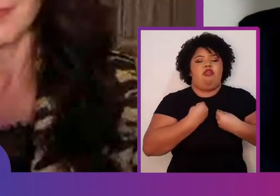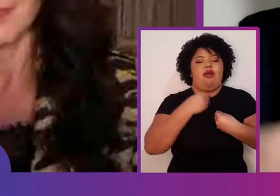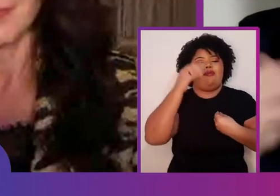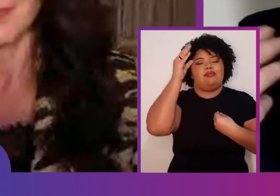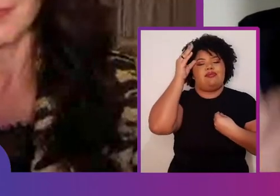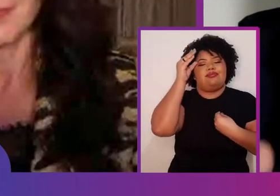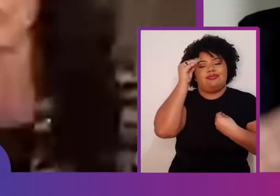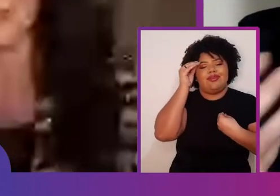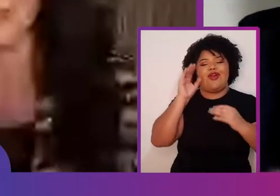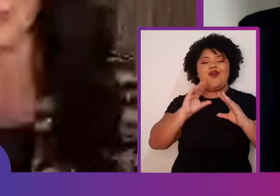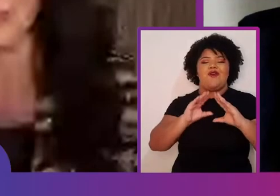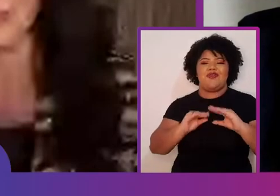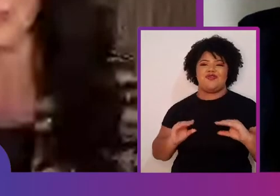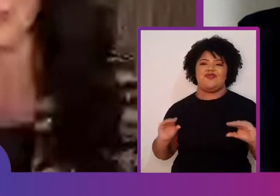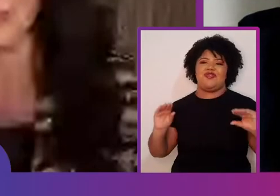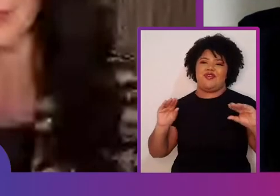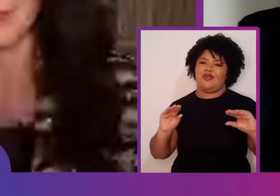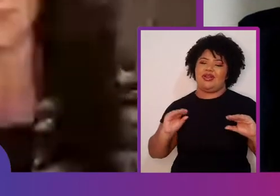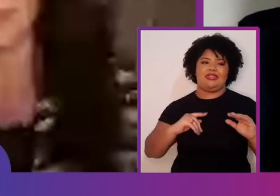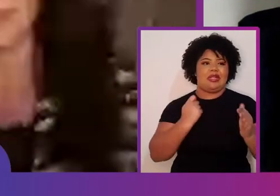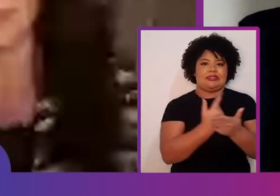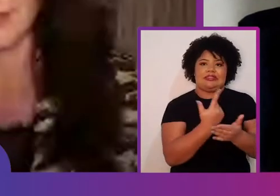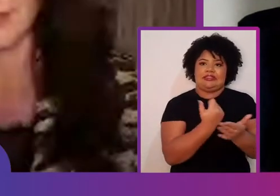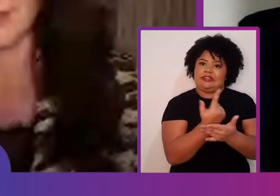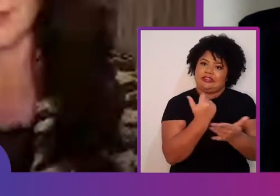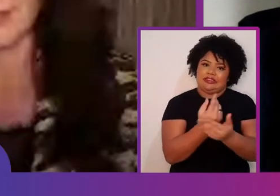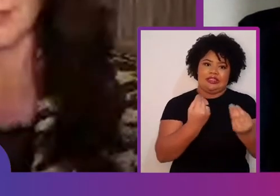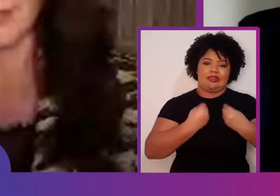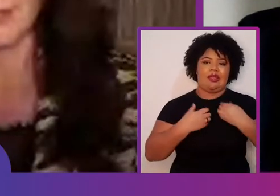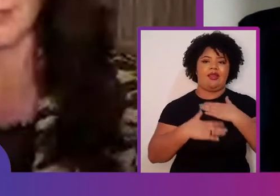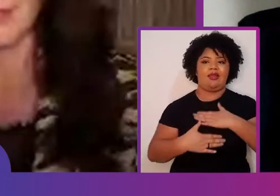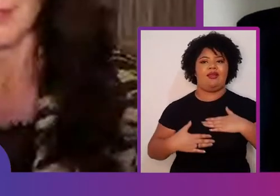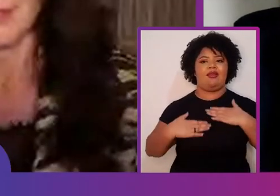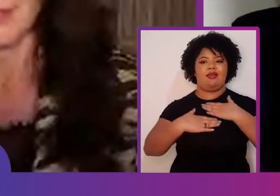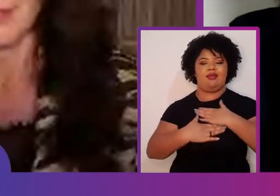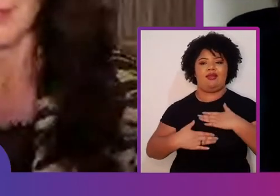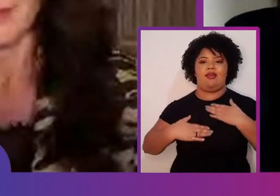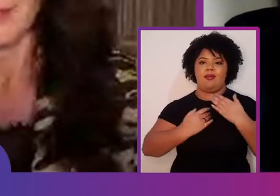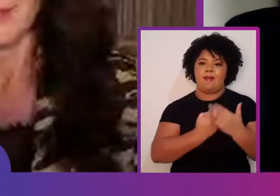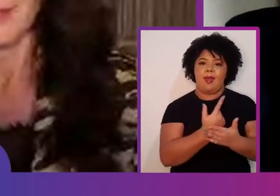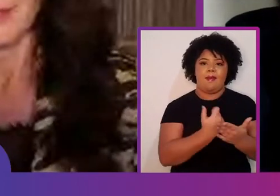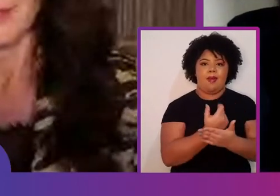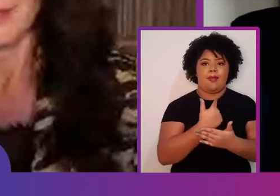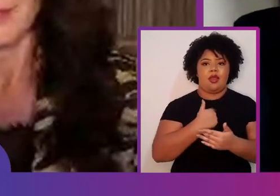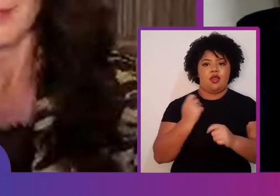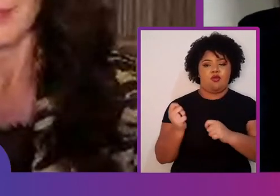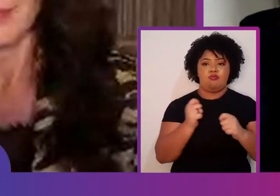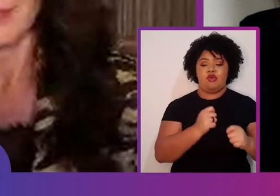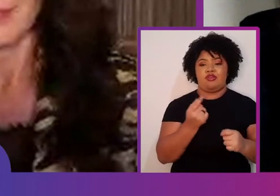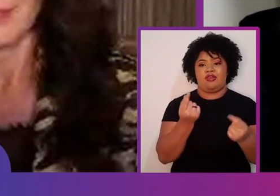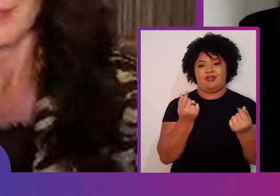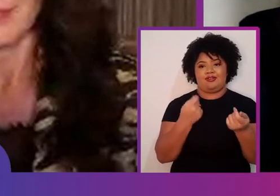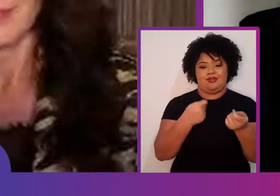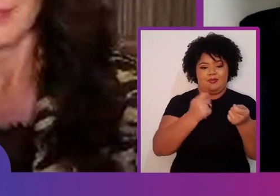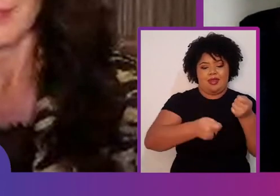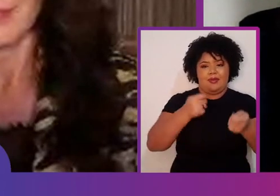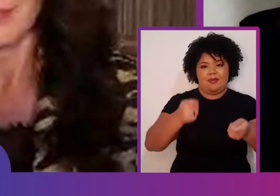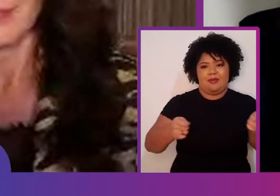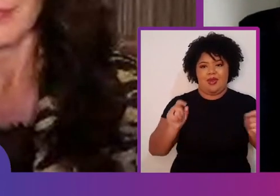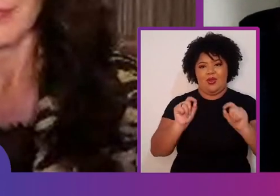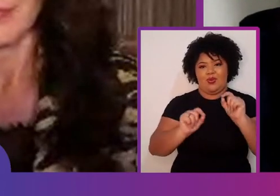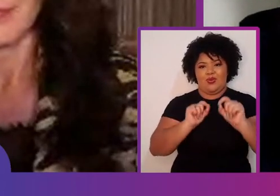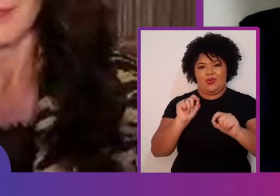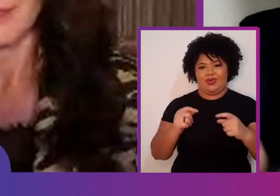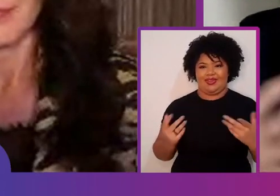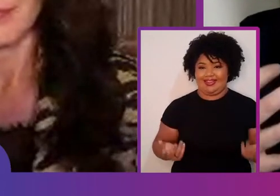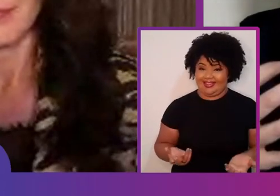muito conforto, cada vez vai comprar mais conforto, né? Com base no poderio econômico. Então acho que esse movimento tem a